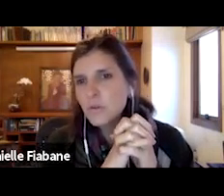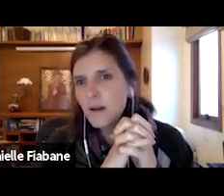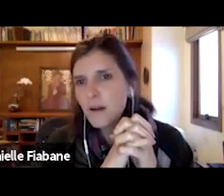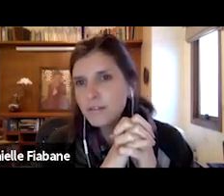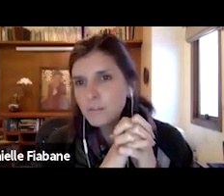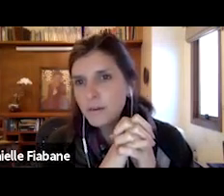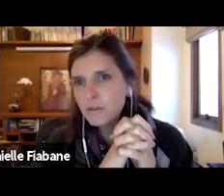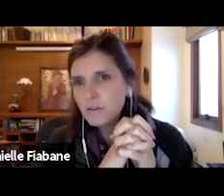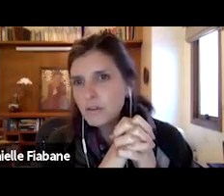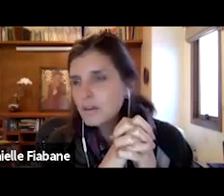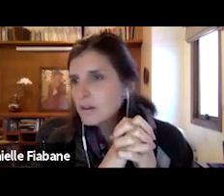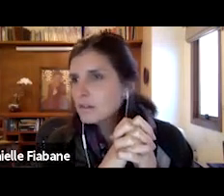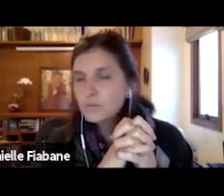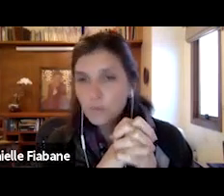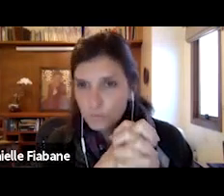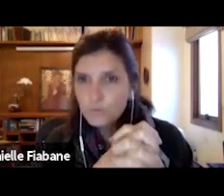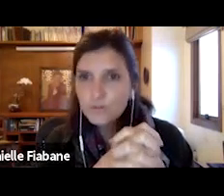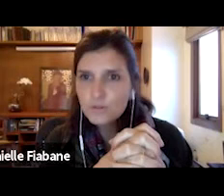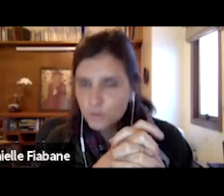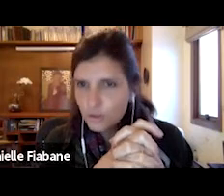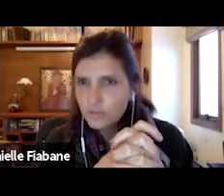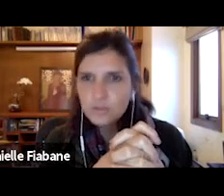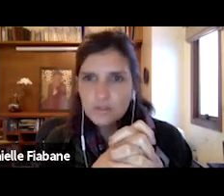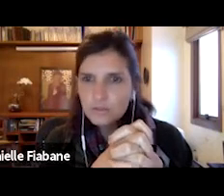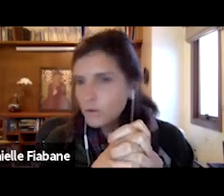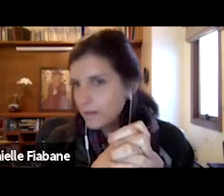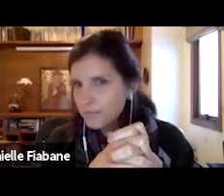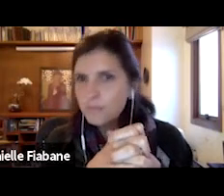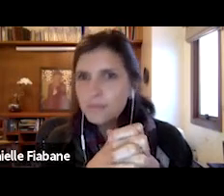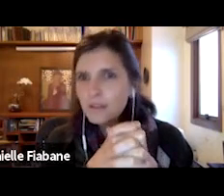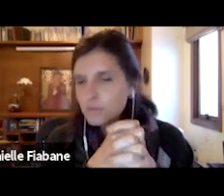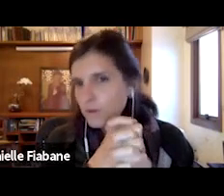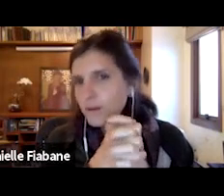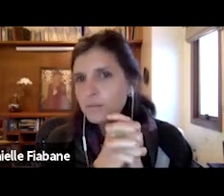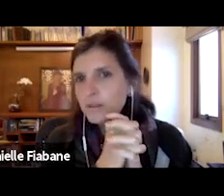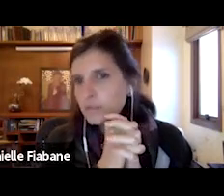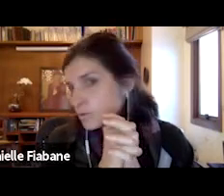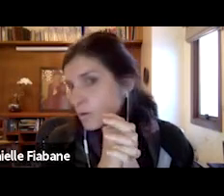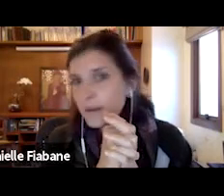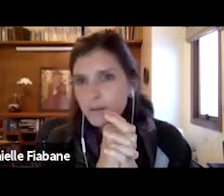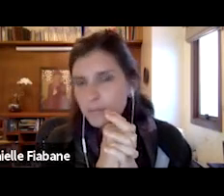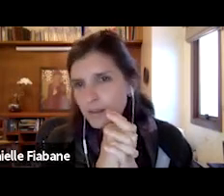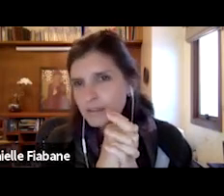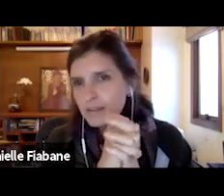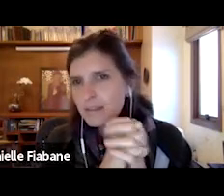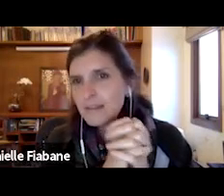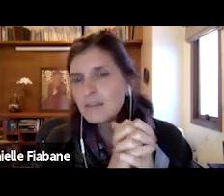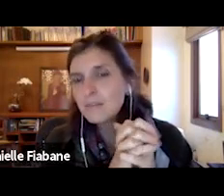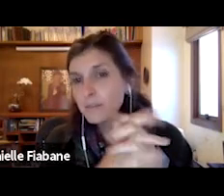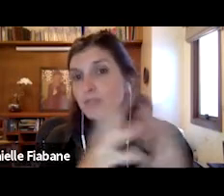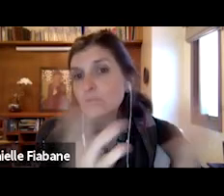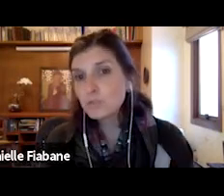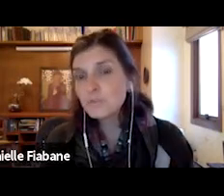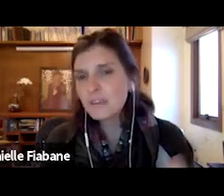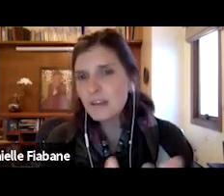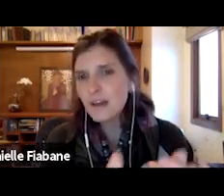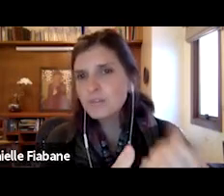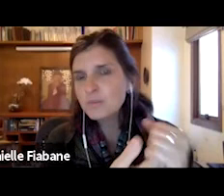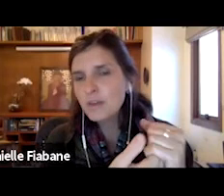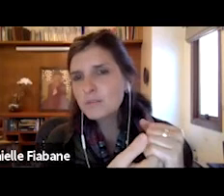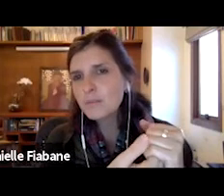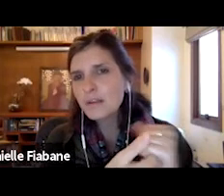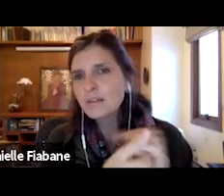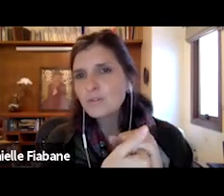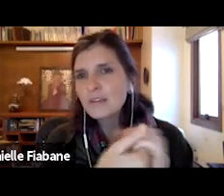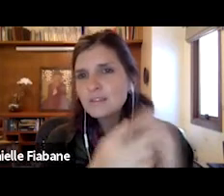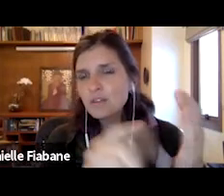de que doar faz parte da sua cultura, do seu dia a dia, de qualquer família, de qualquer ambiente, de qualquer empresa. Mas para isso a gente precisa criar os